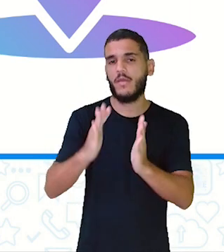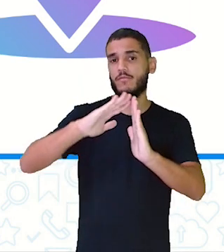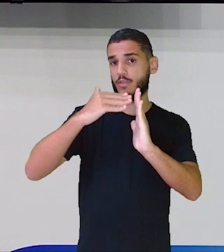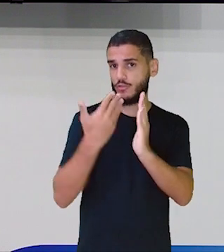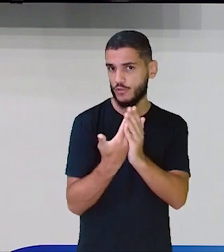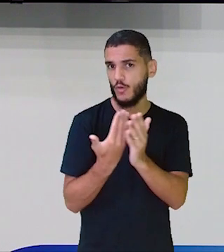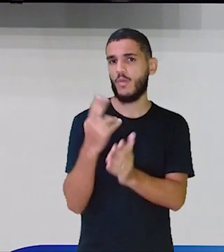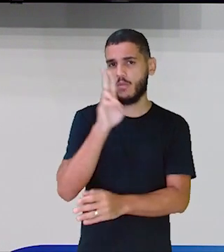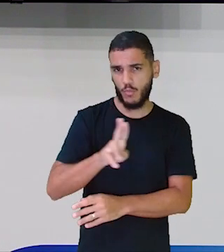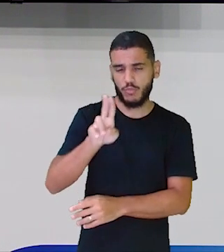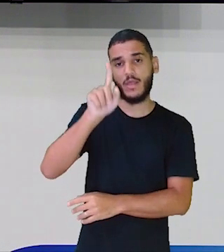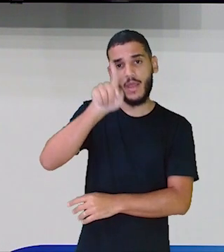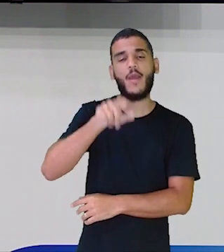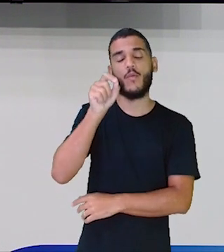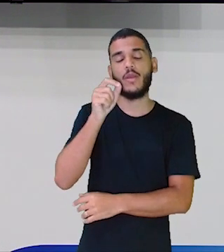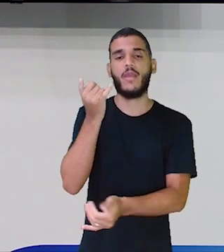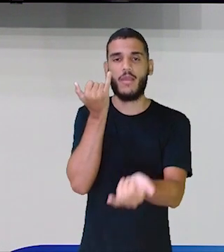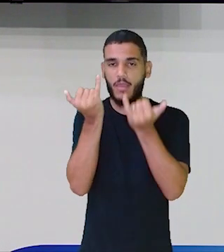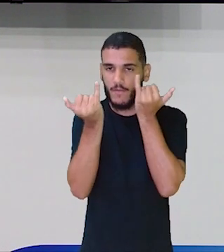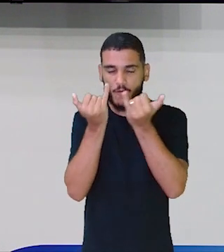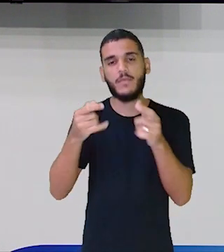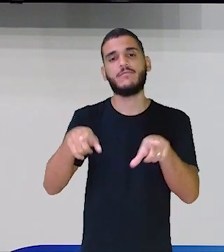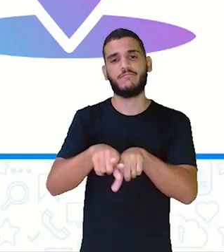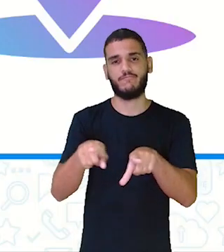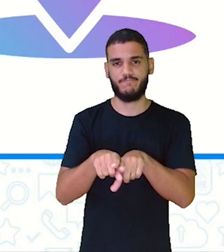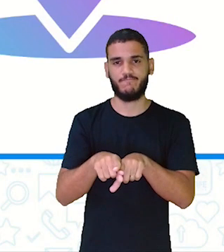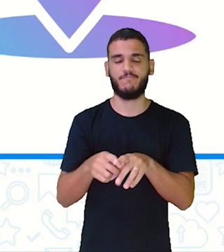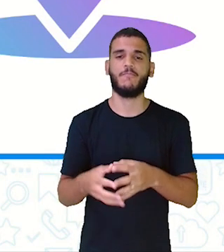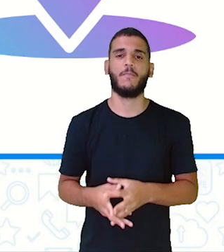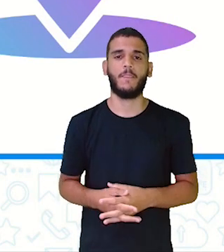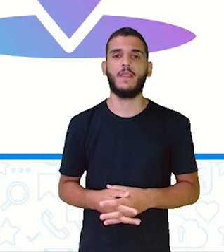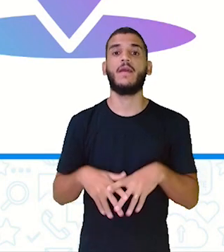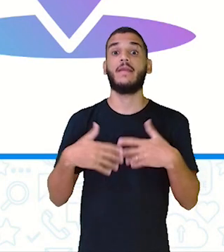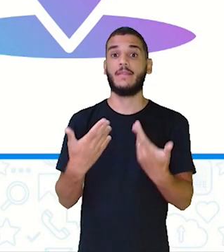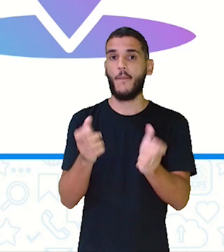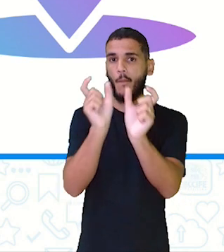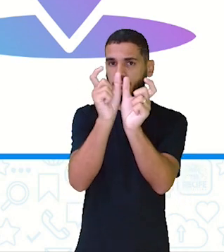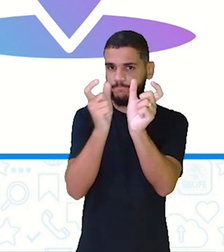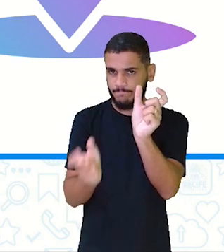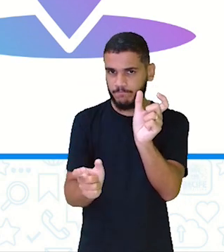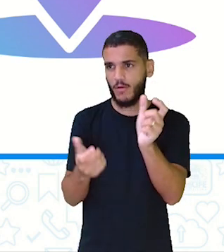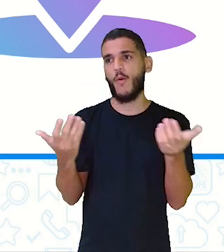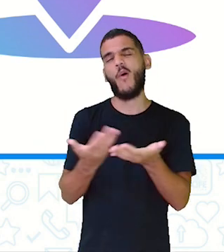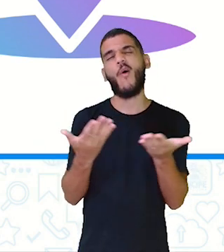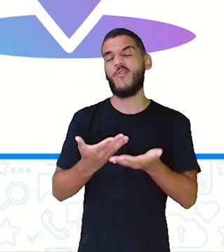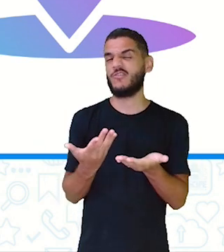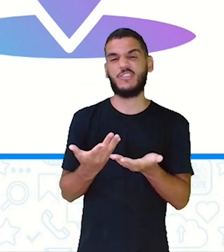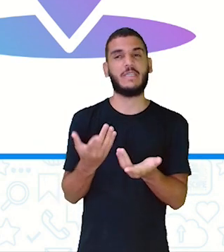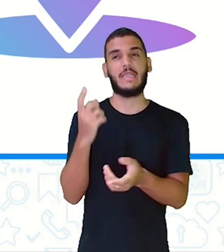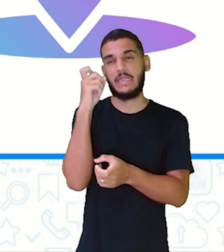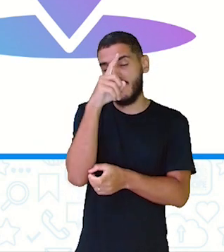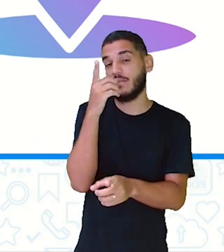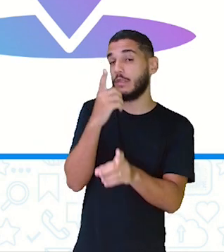também são meios de informação. As enciclopédias hoje não estão encontradas de forma